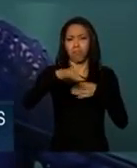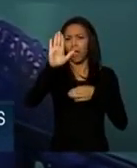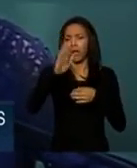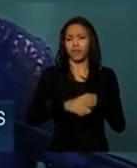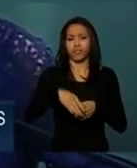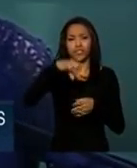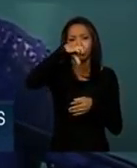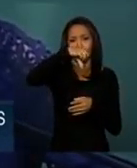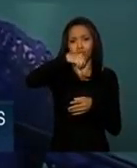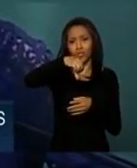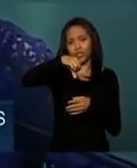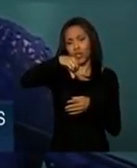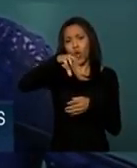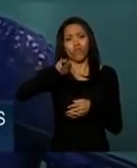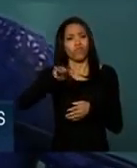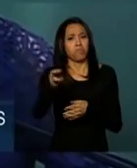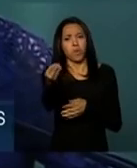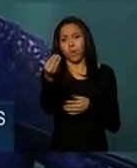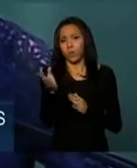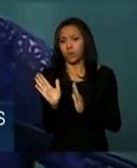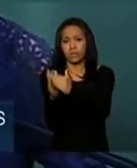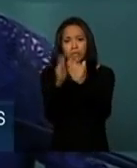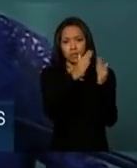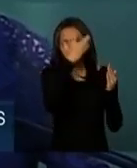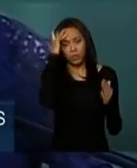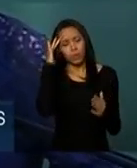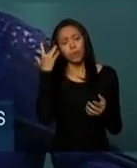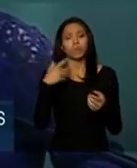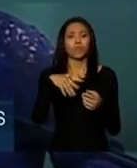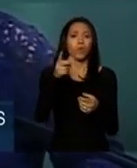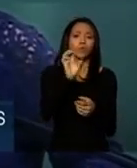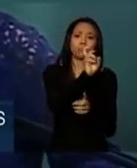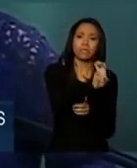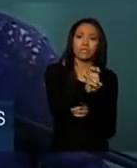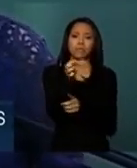9 milhões de habitantes, outras com 5, com 6.